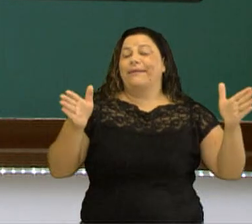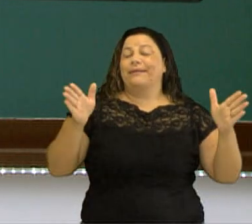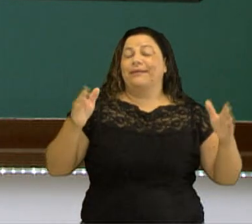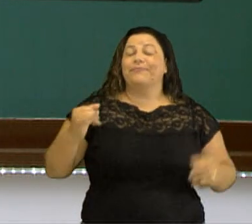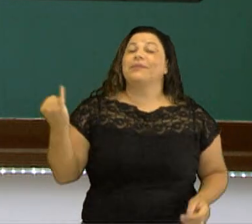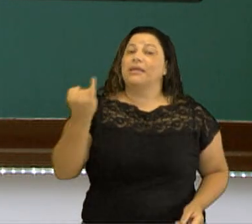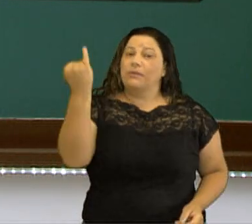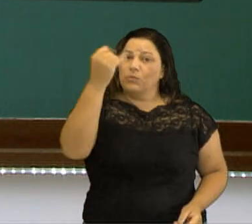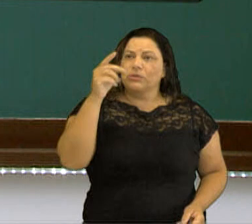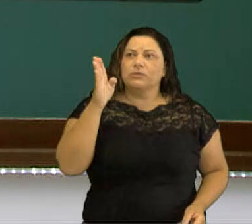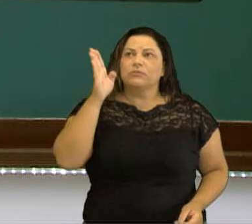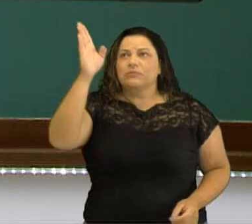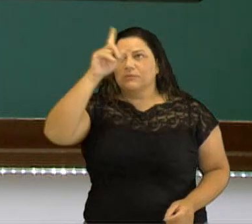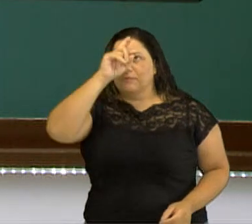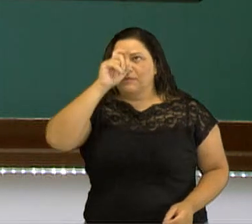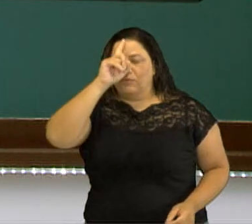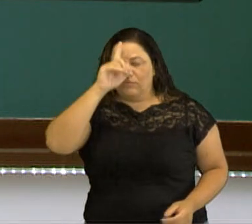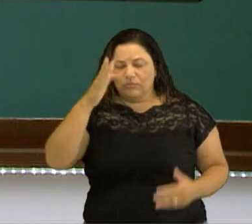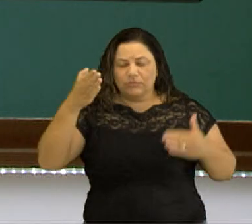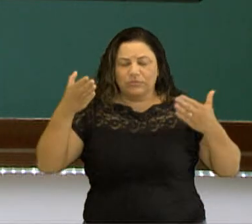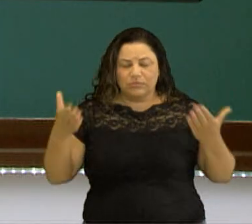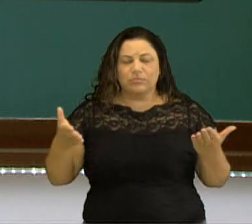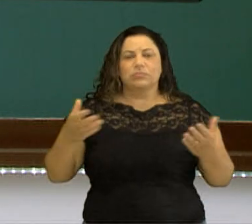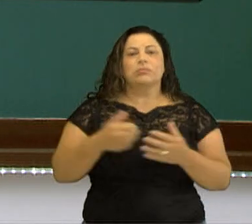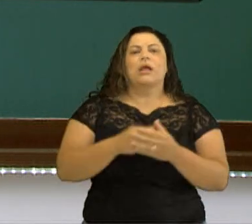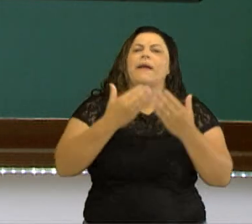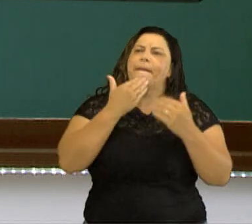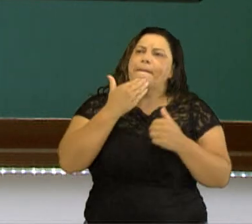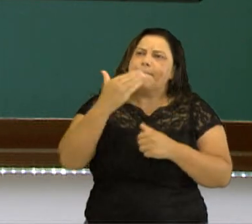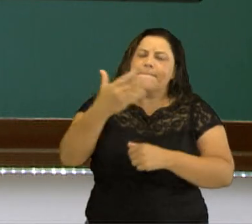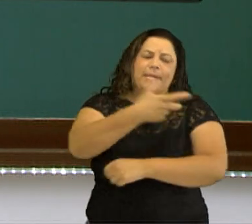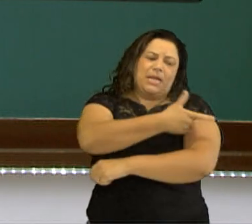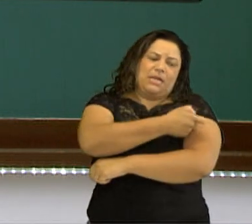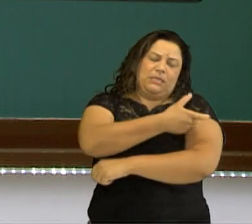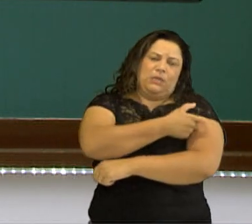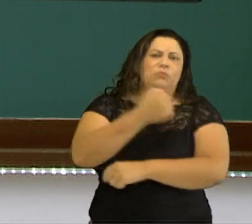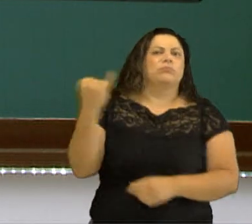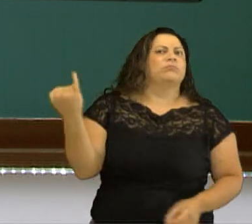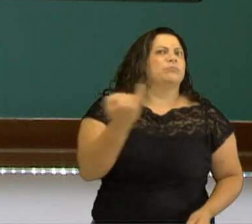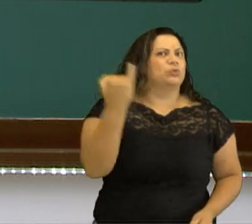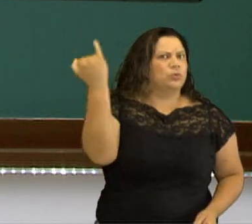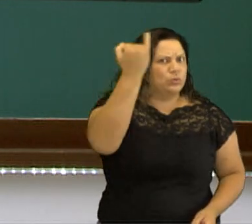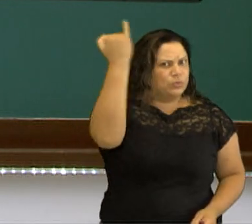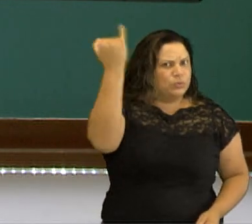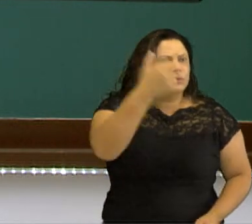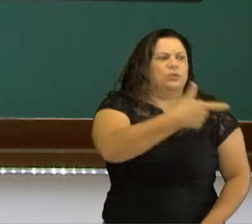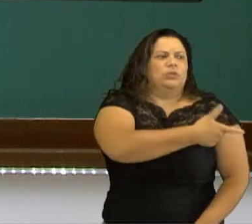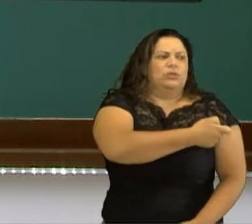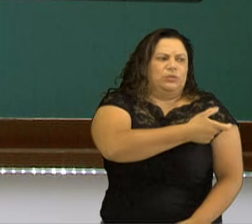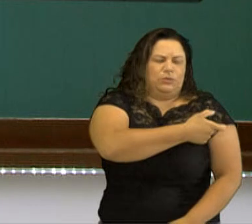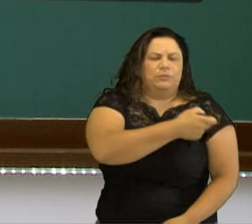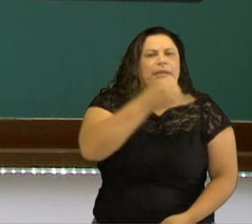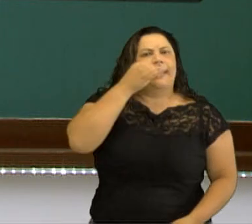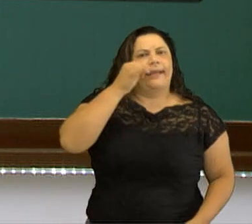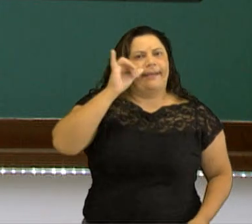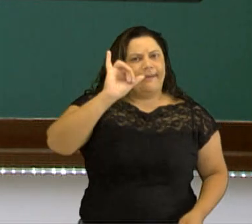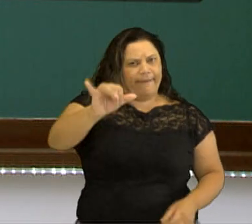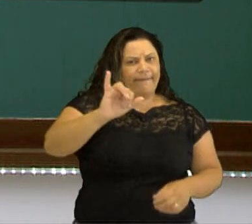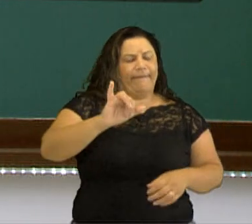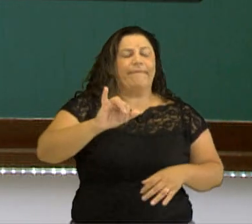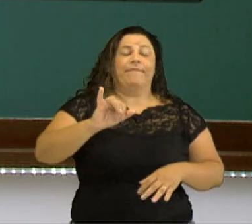peçam para tomar essa vacina. Ela está lá disponível para todo mundo e é muito importante que vocês tomem para se prevenirem